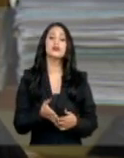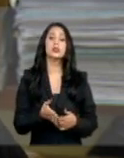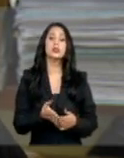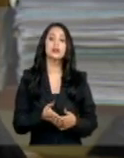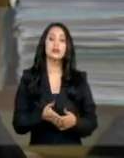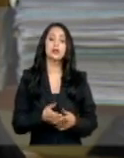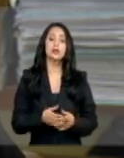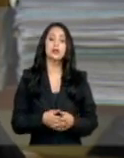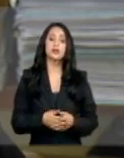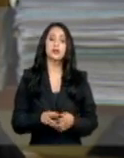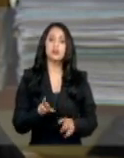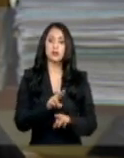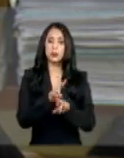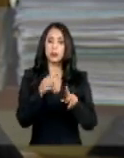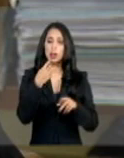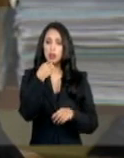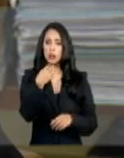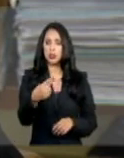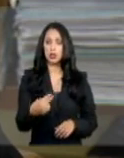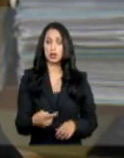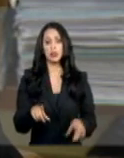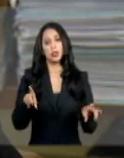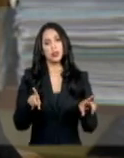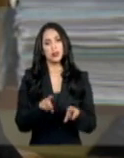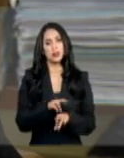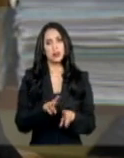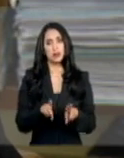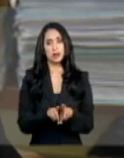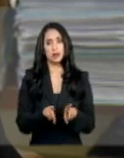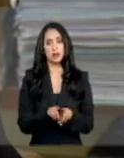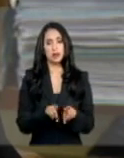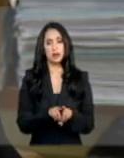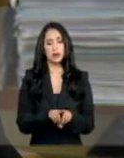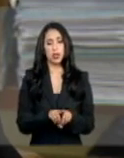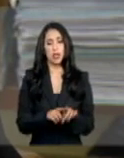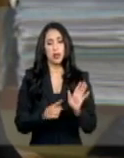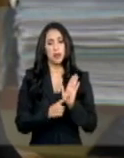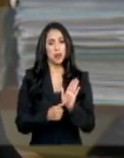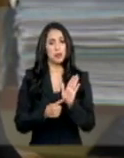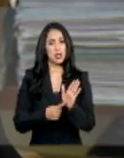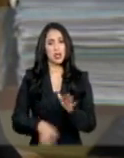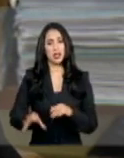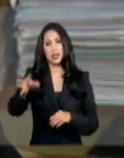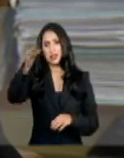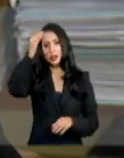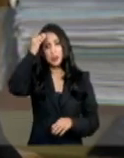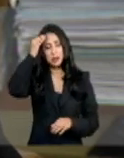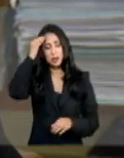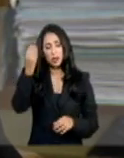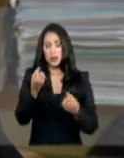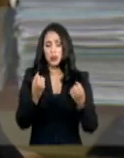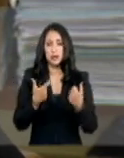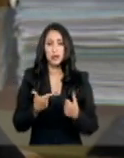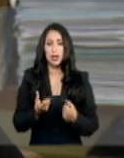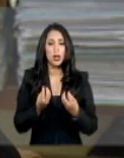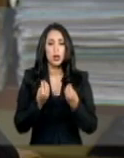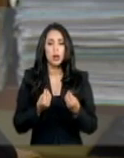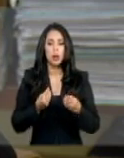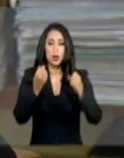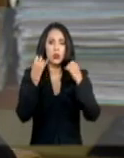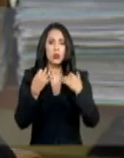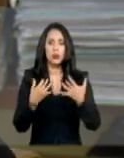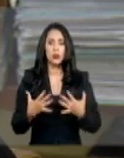de povoar público uma esfera de autonomia intangível e indevassável pela actividade desenvolvida